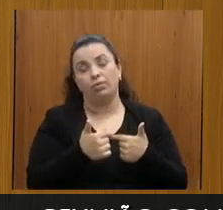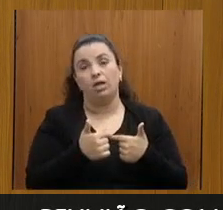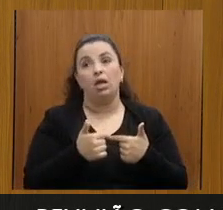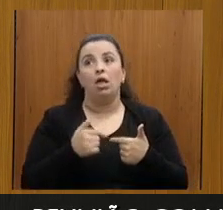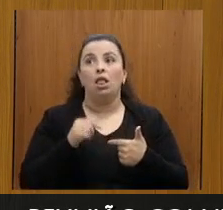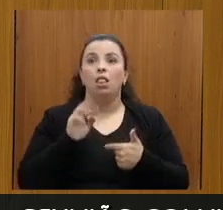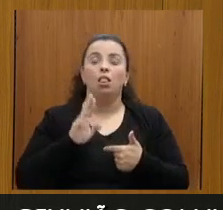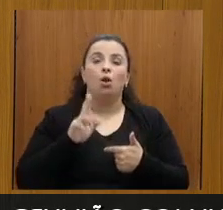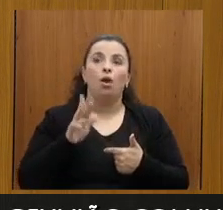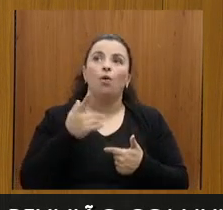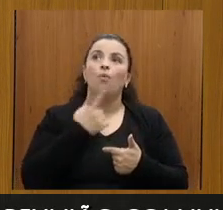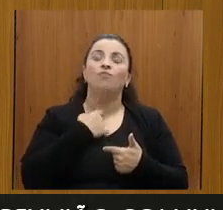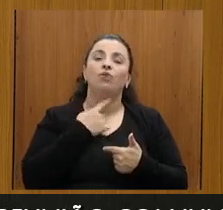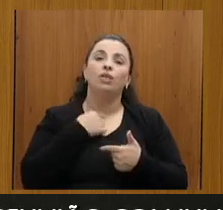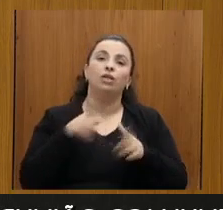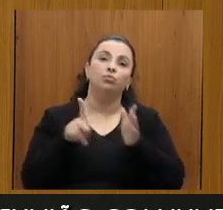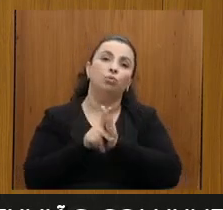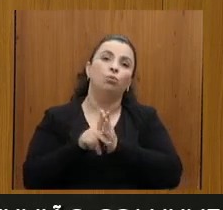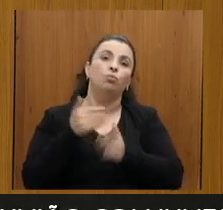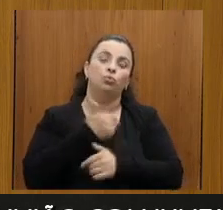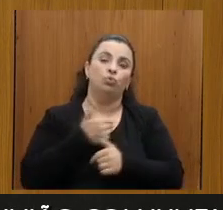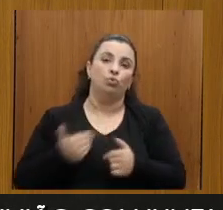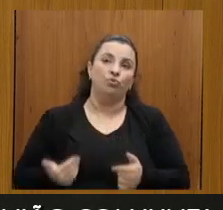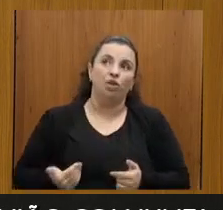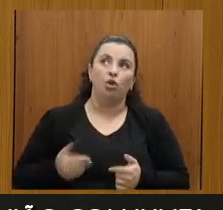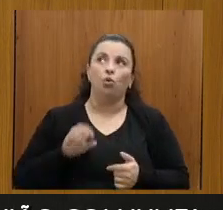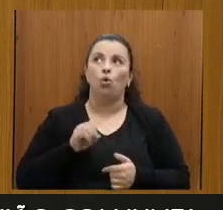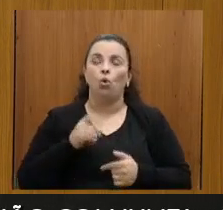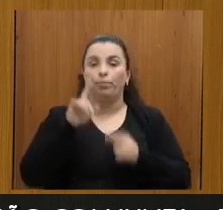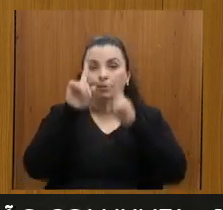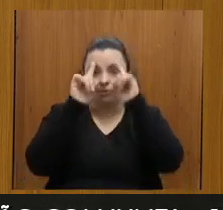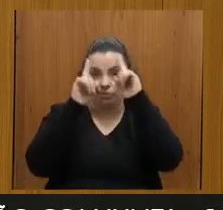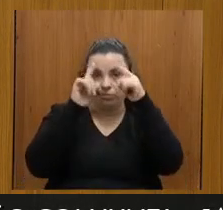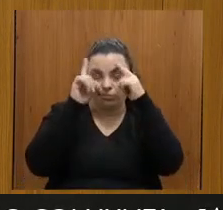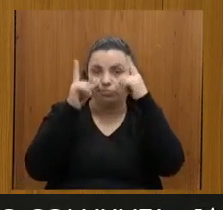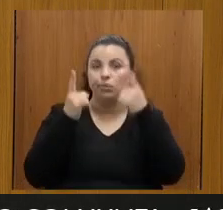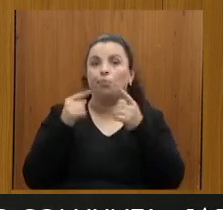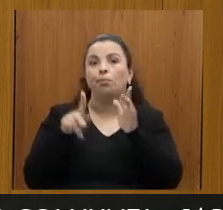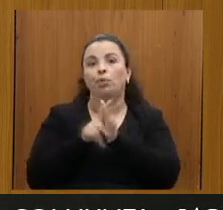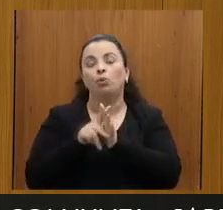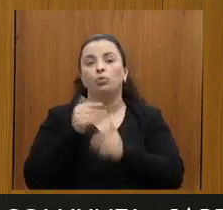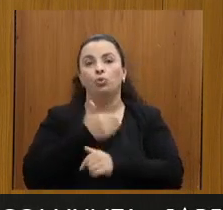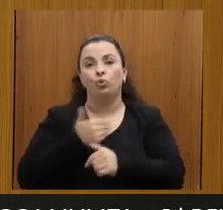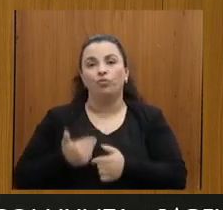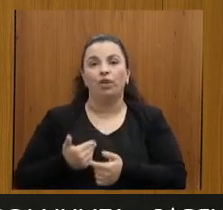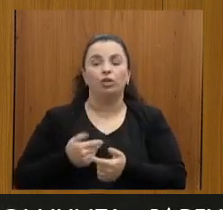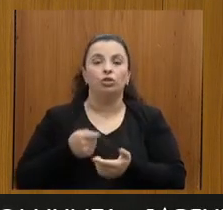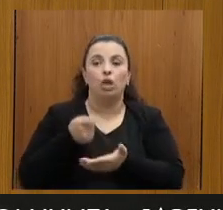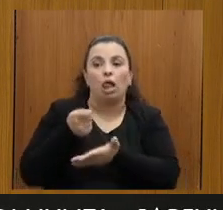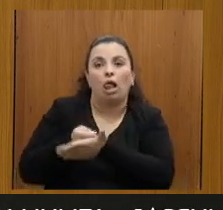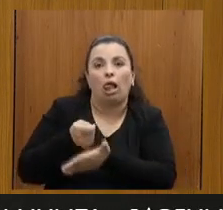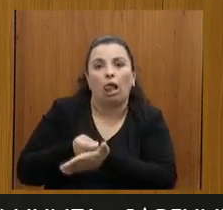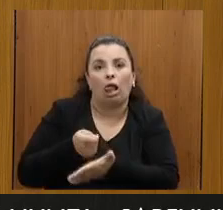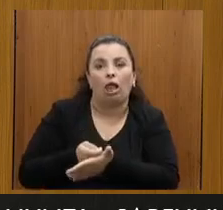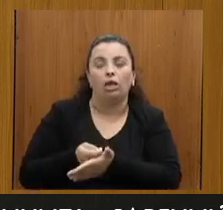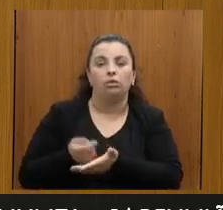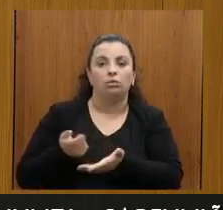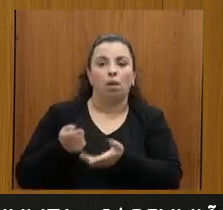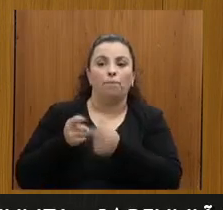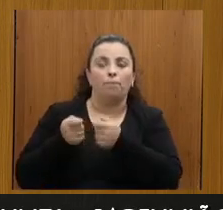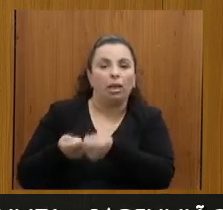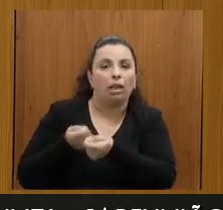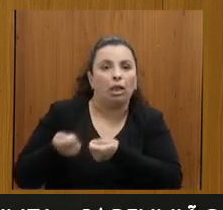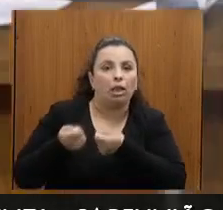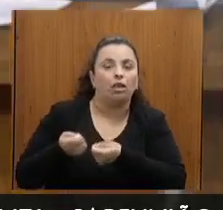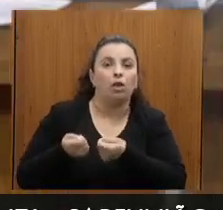vontade do governo, qualquer iniciativa do governo no sentido de promover retaliações, de não reconhecer a atividade